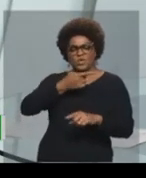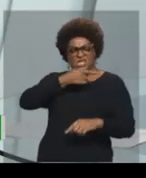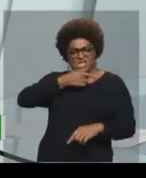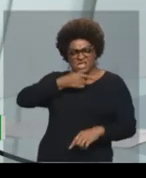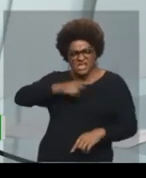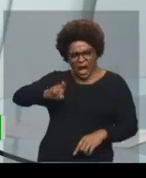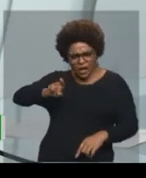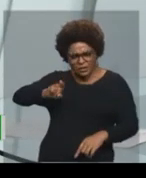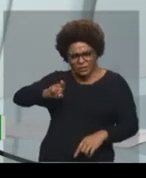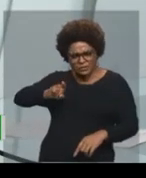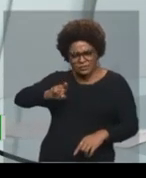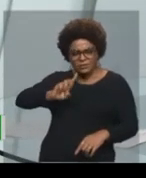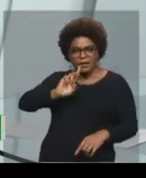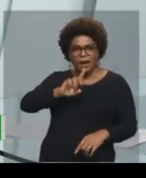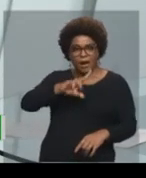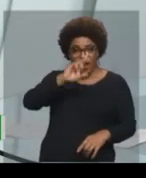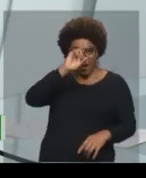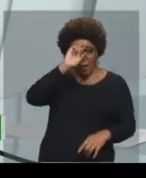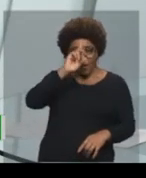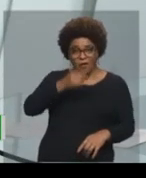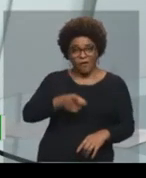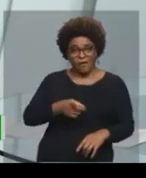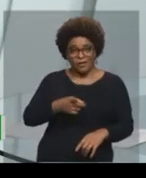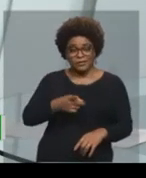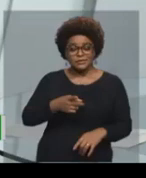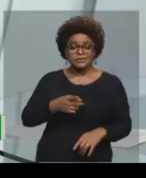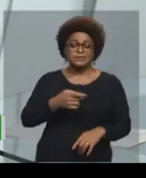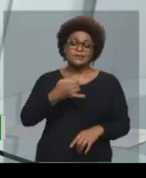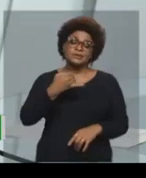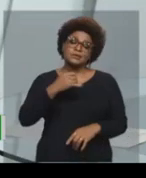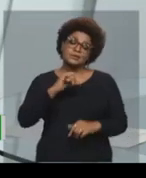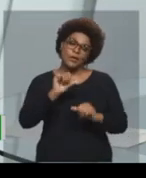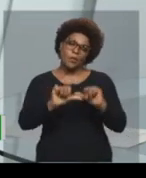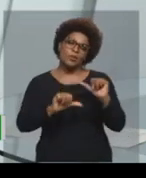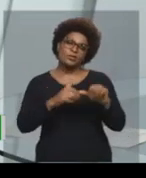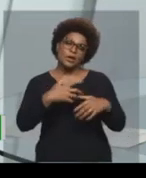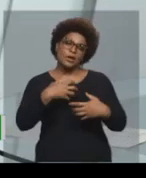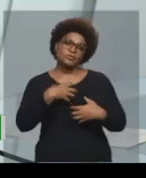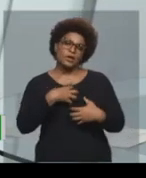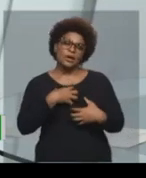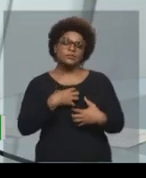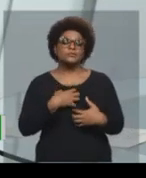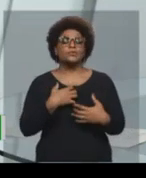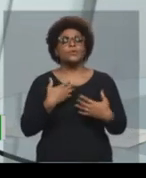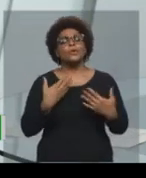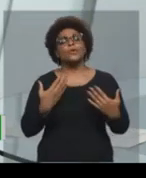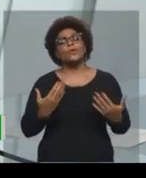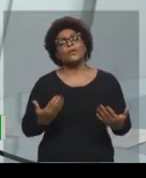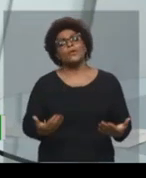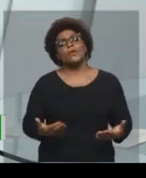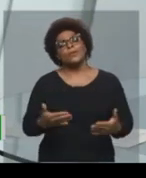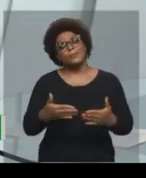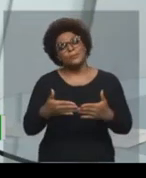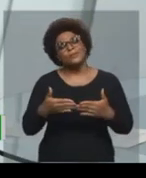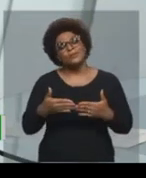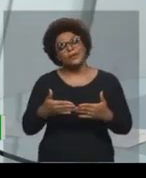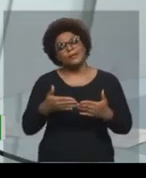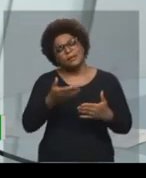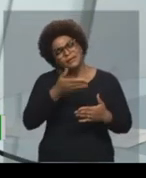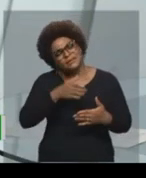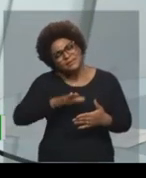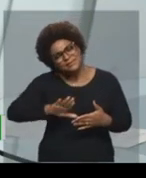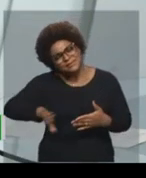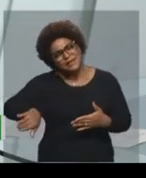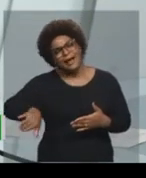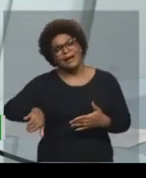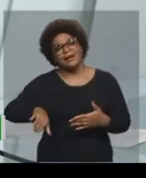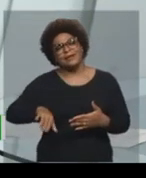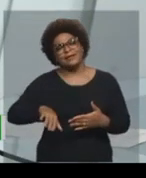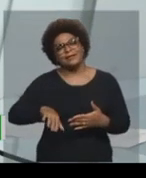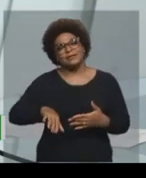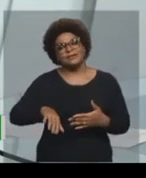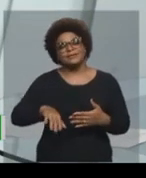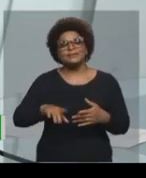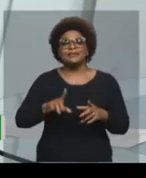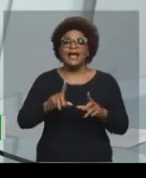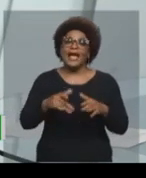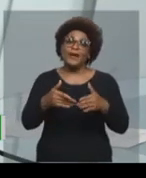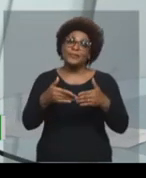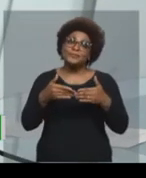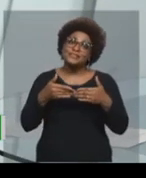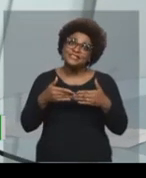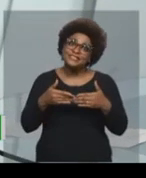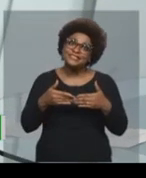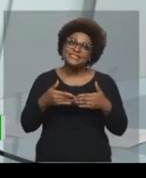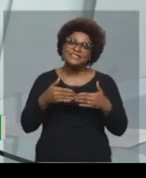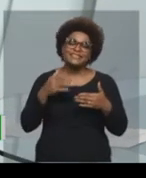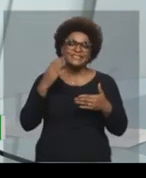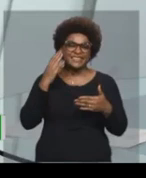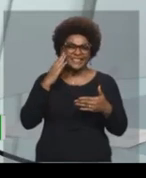falar, Ana, saia daí, tá vendo? É um pedido. Ou às vezes, gente, vamos sair daí,